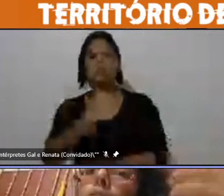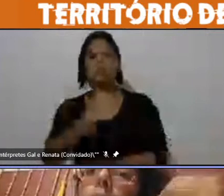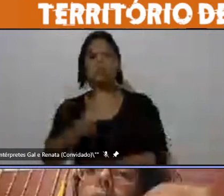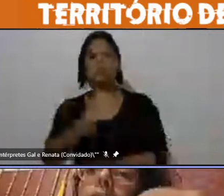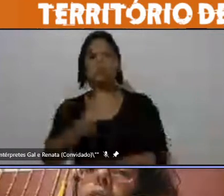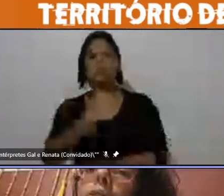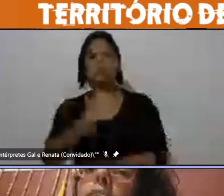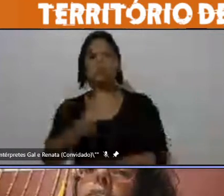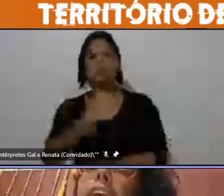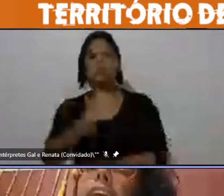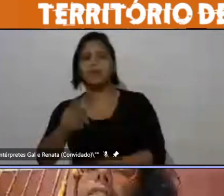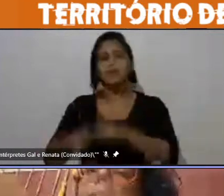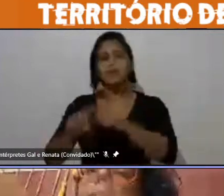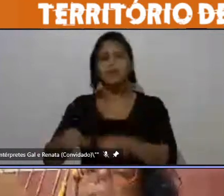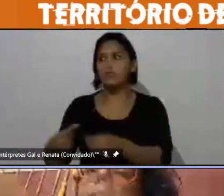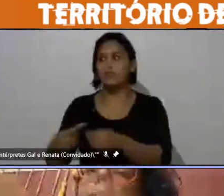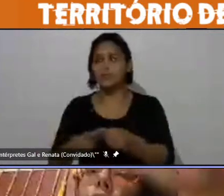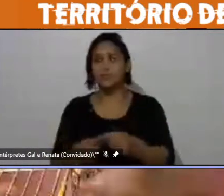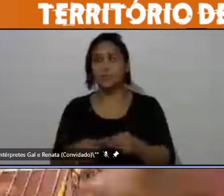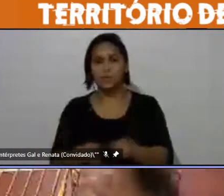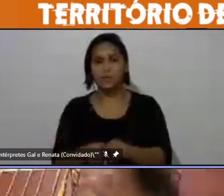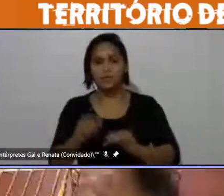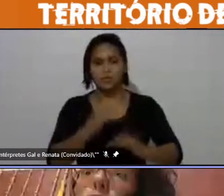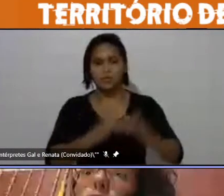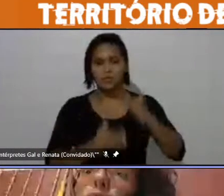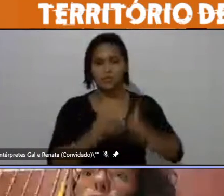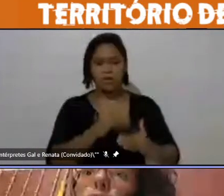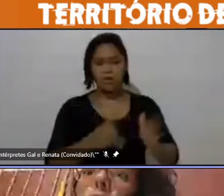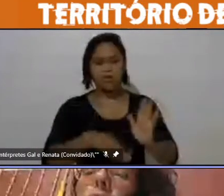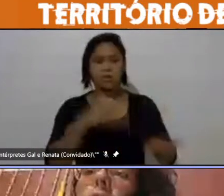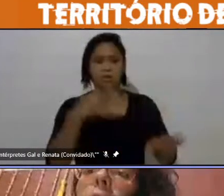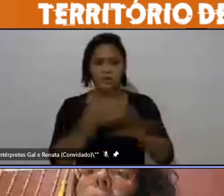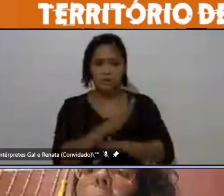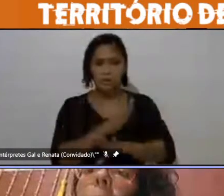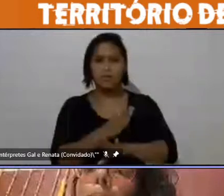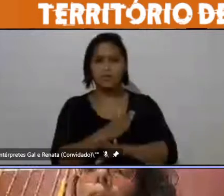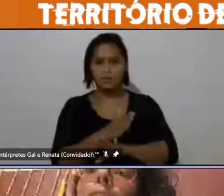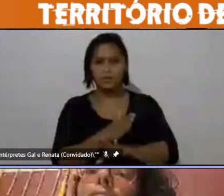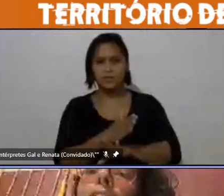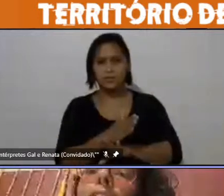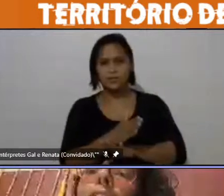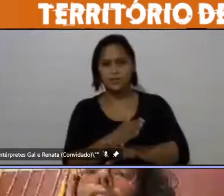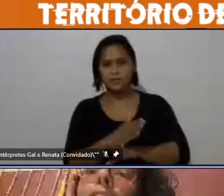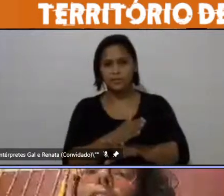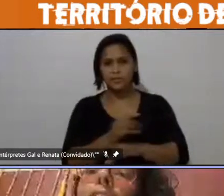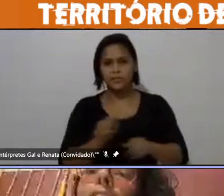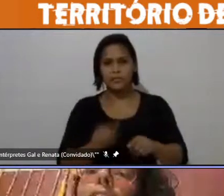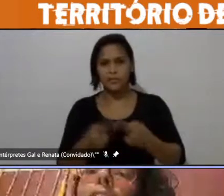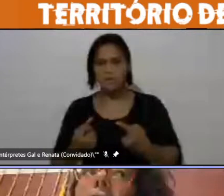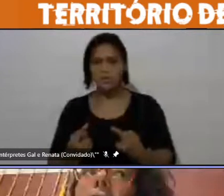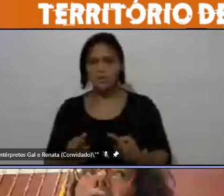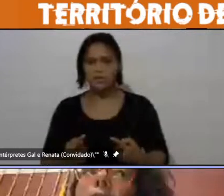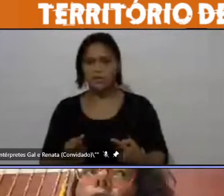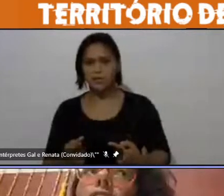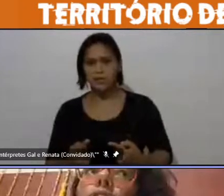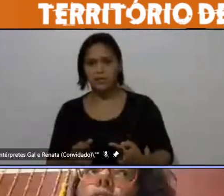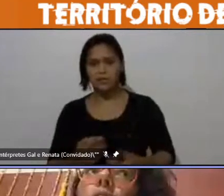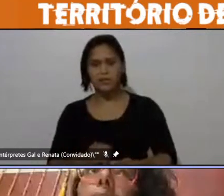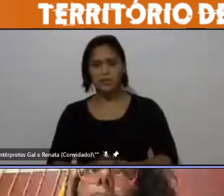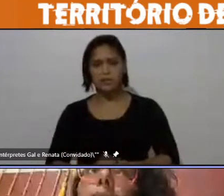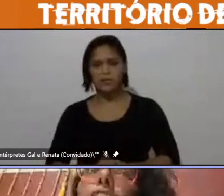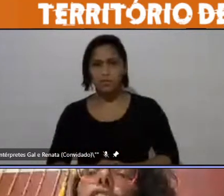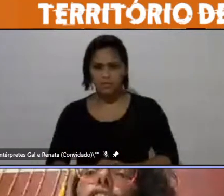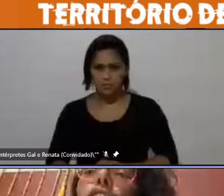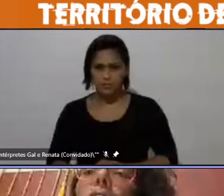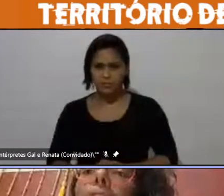movimento rural ou urbano, em relação à concessão, a concessão de uso, né? Então,